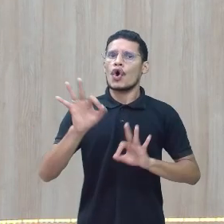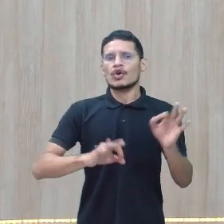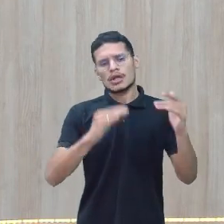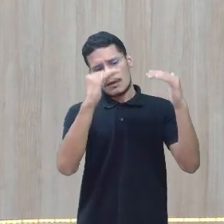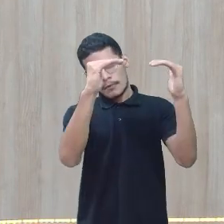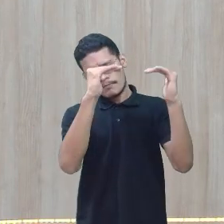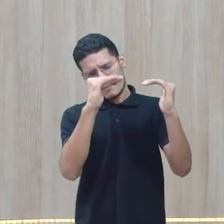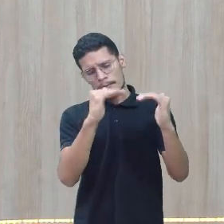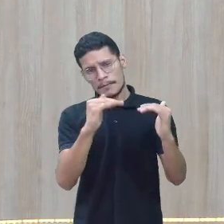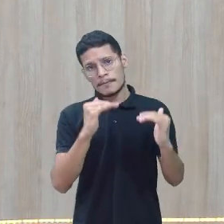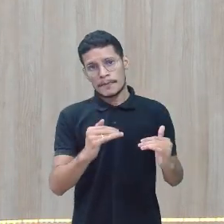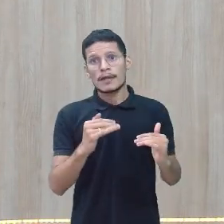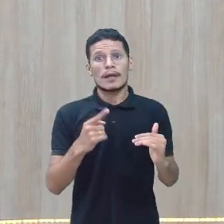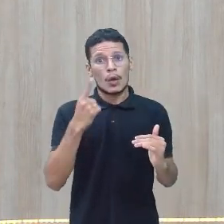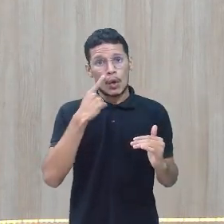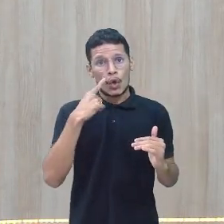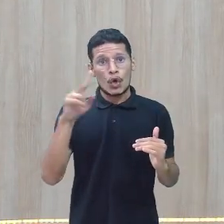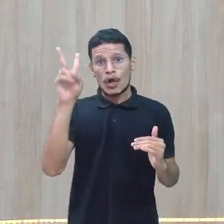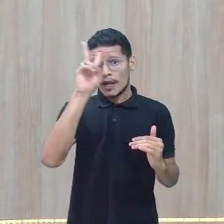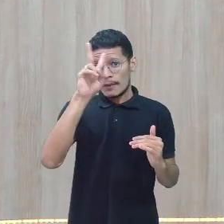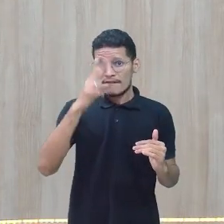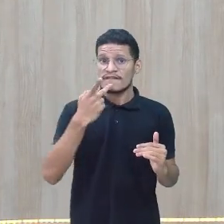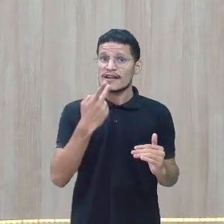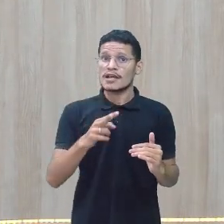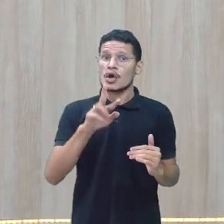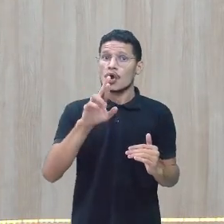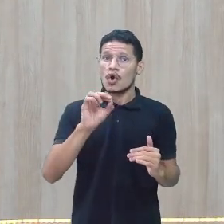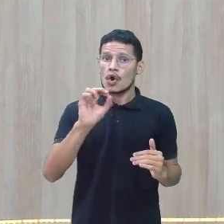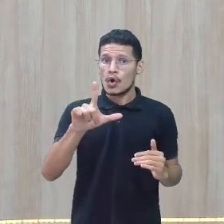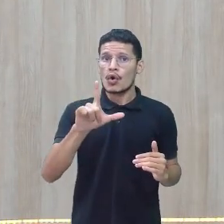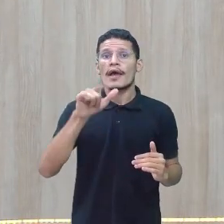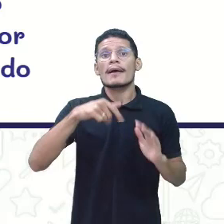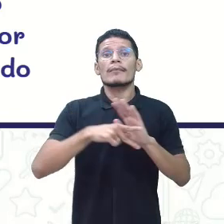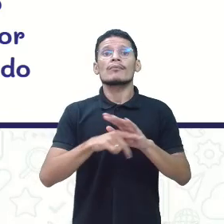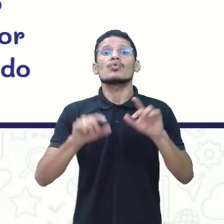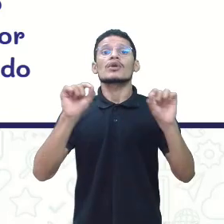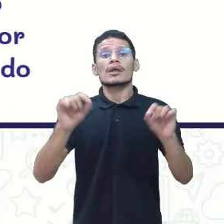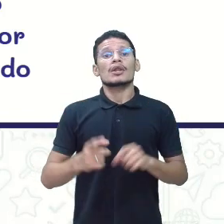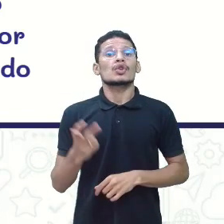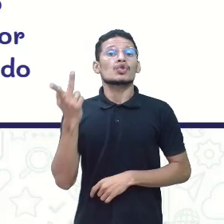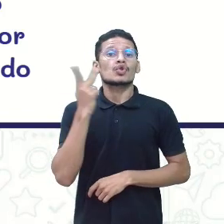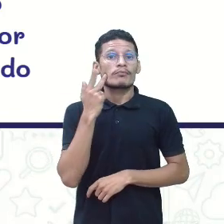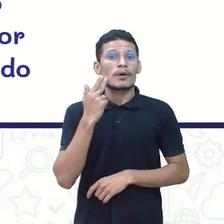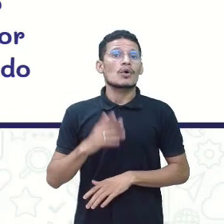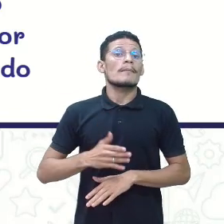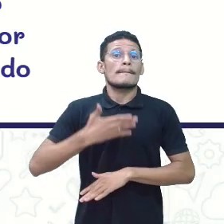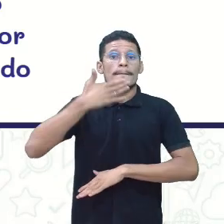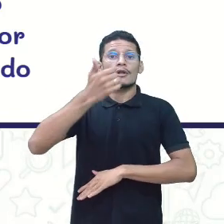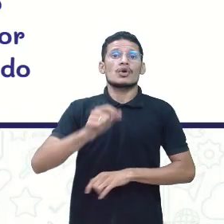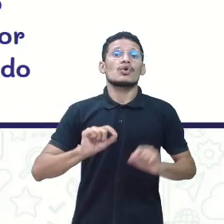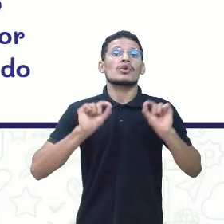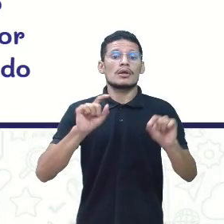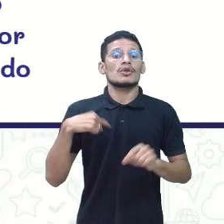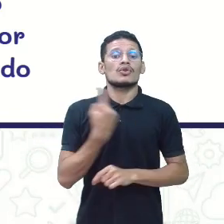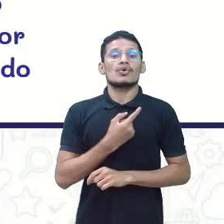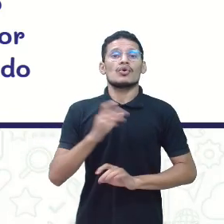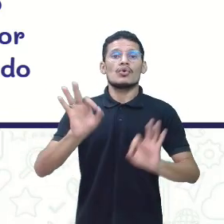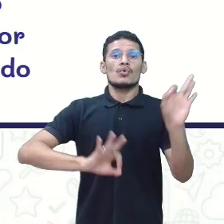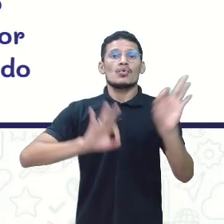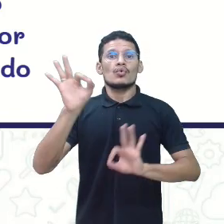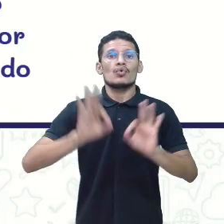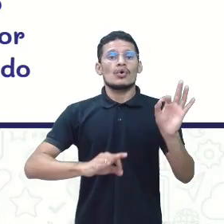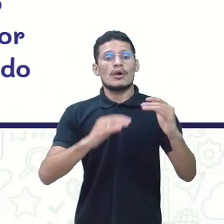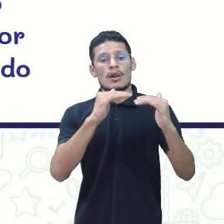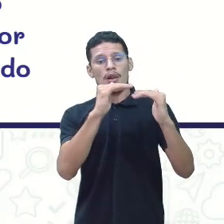ou decrescente. Lembra que quando eu falei do ROL, eu disse que era mais comum, que era melhor que a gente organizasse em